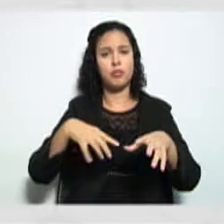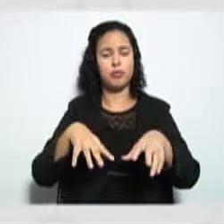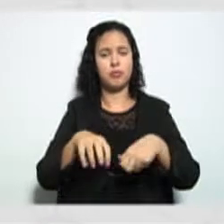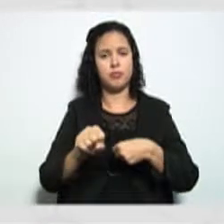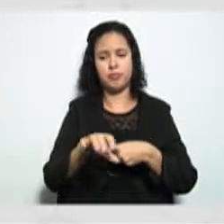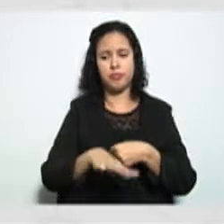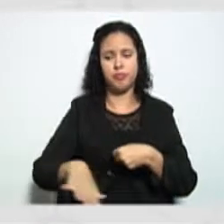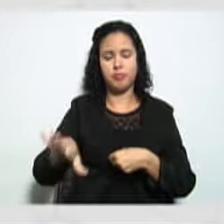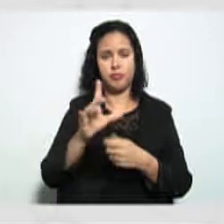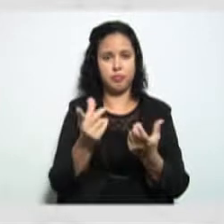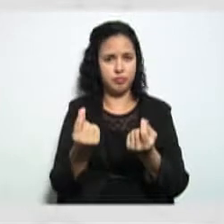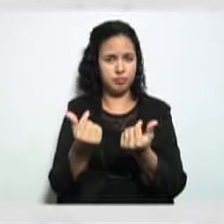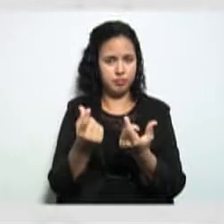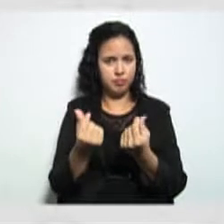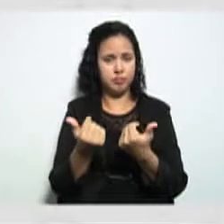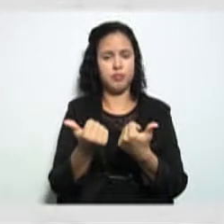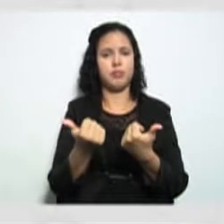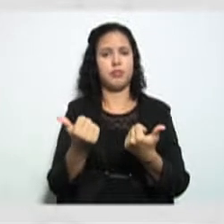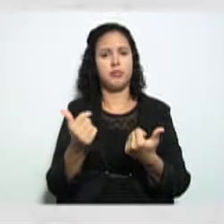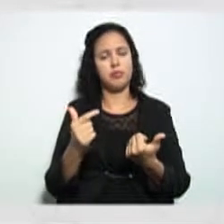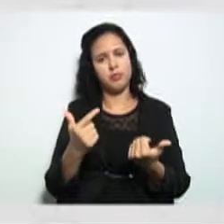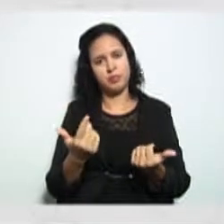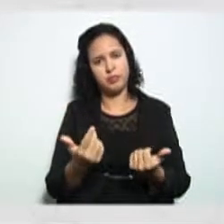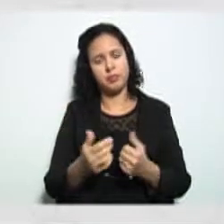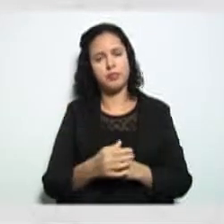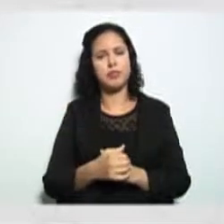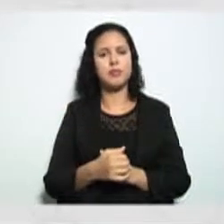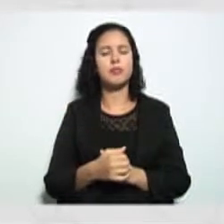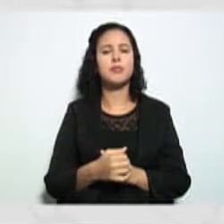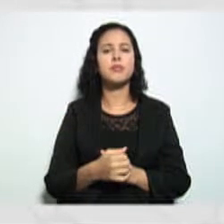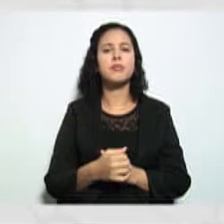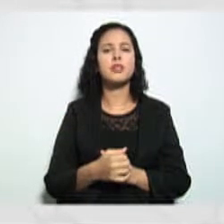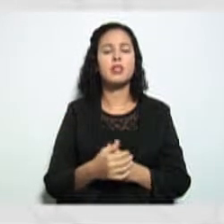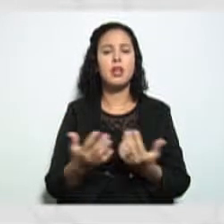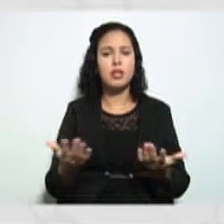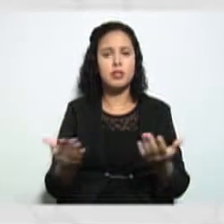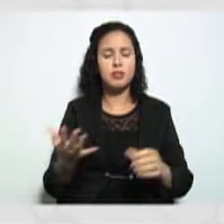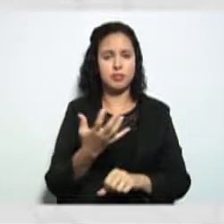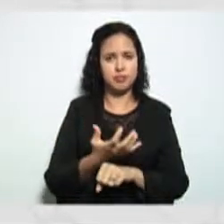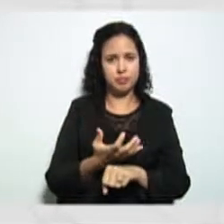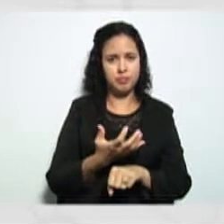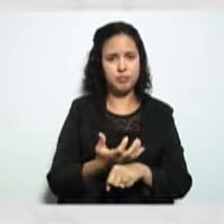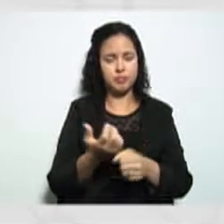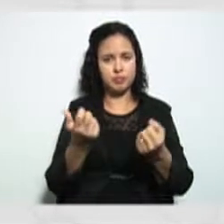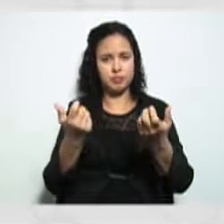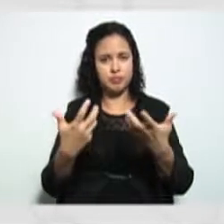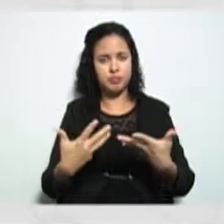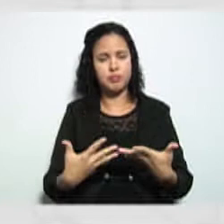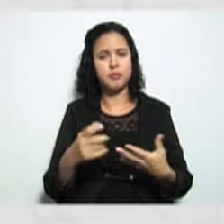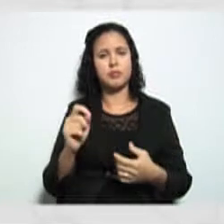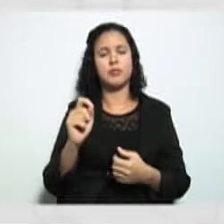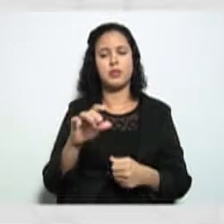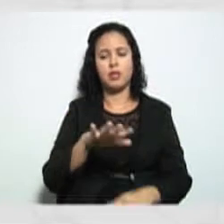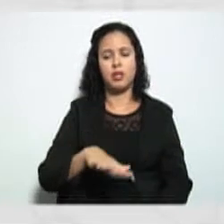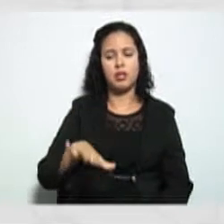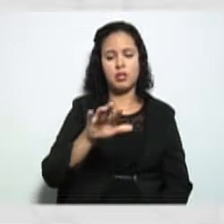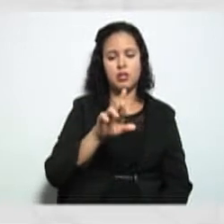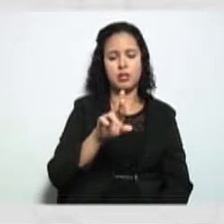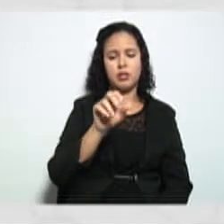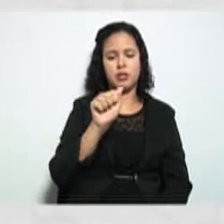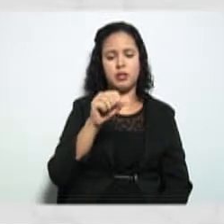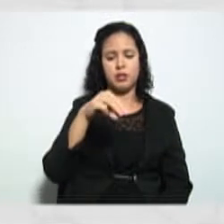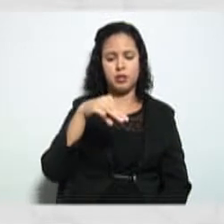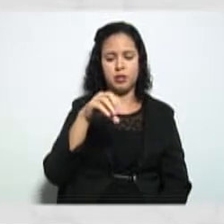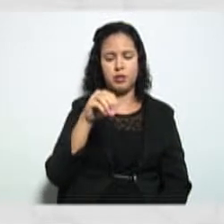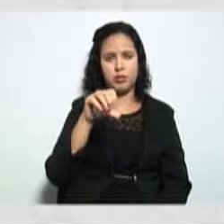mercado de capitais, sou agente de investimentos. Nessa nossa disciplina, nós vamos falar um pouquinho sobre os ramos do cooperativismo no